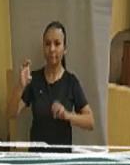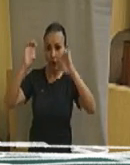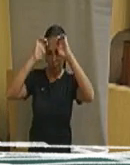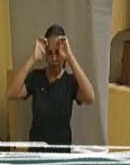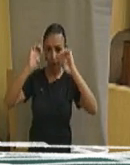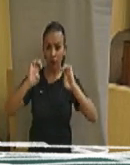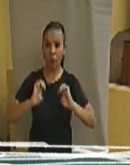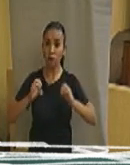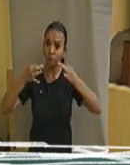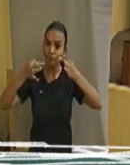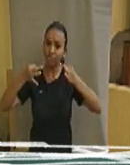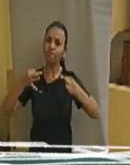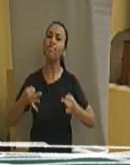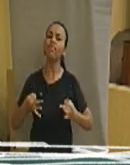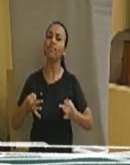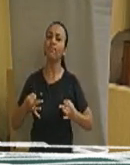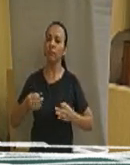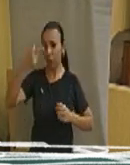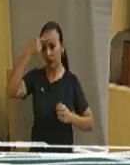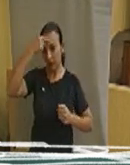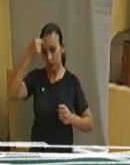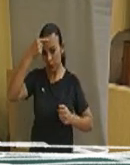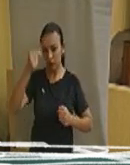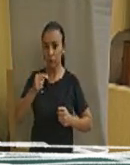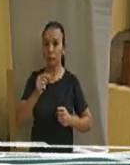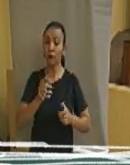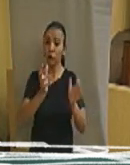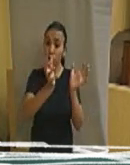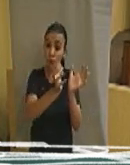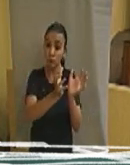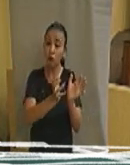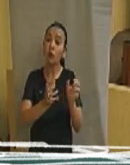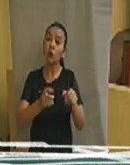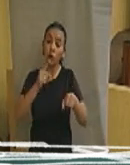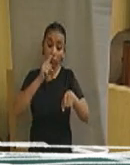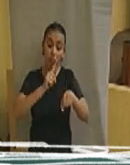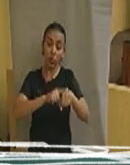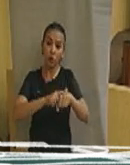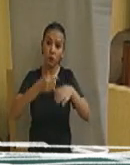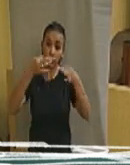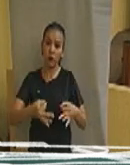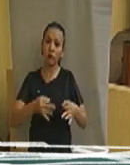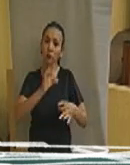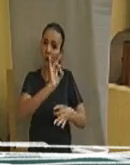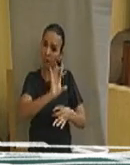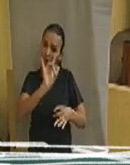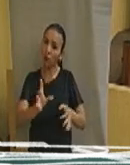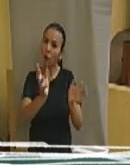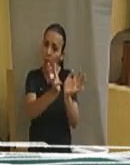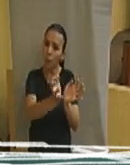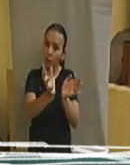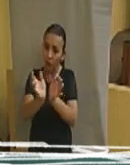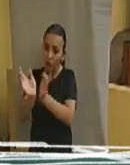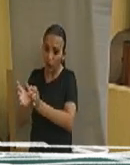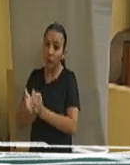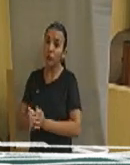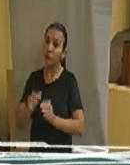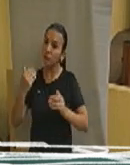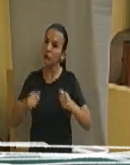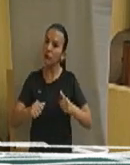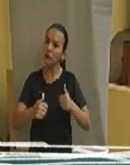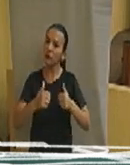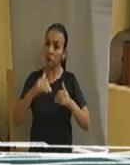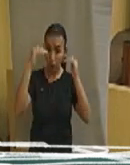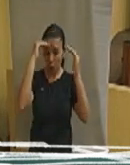decoro acadêmico. Os blocos estão com os tempos definidos e os seguiremos, para não prejudicar